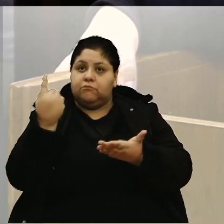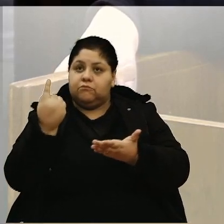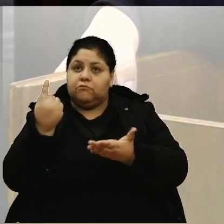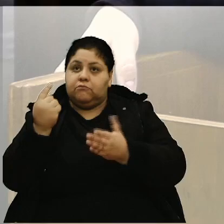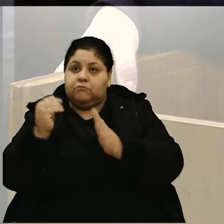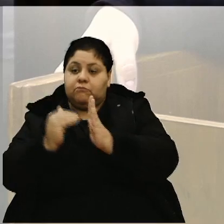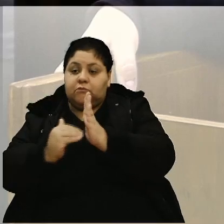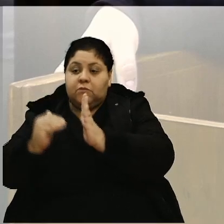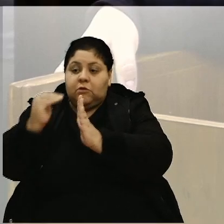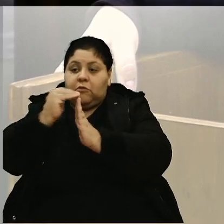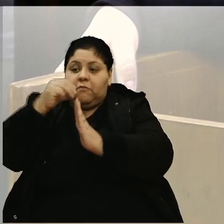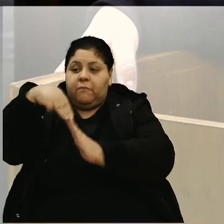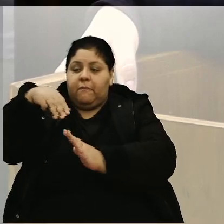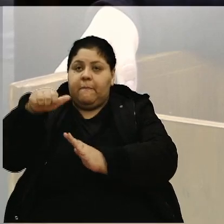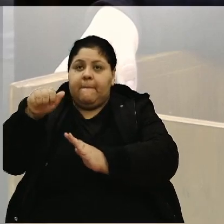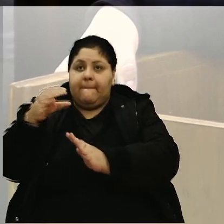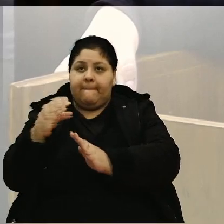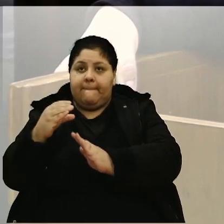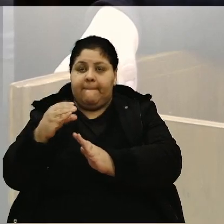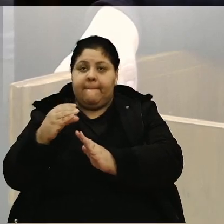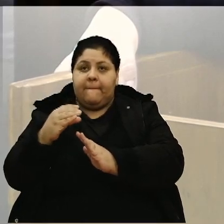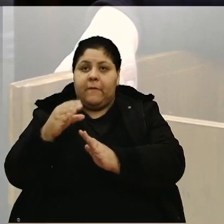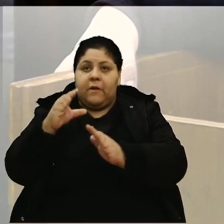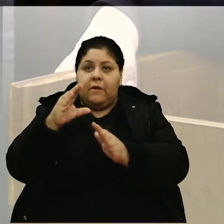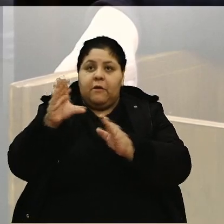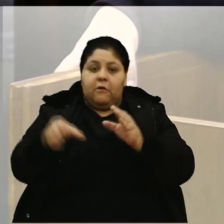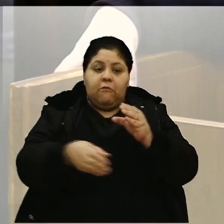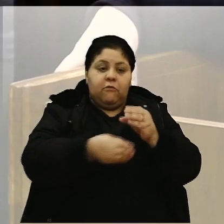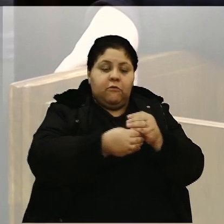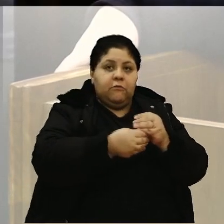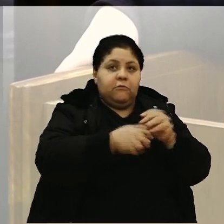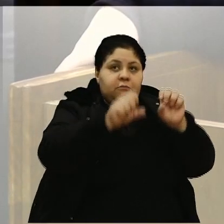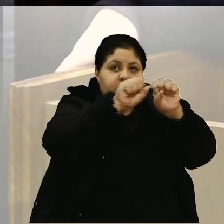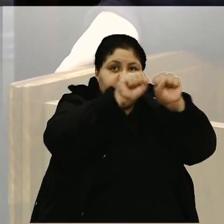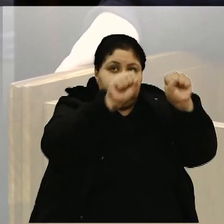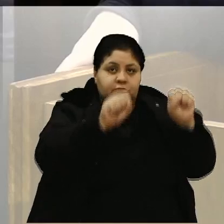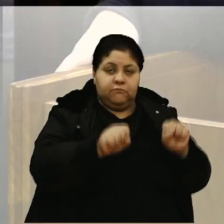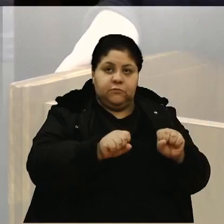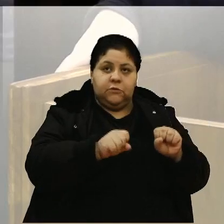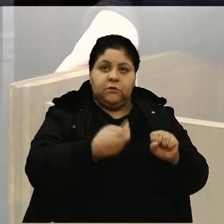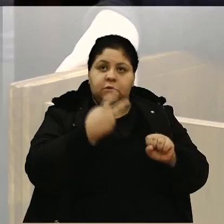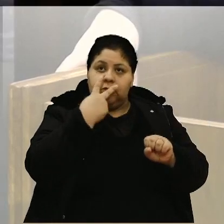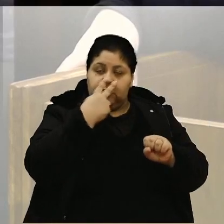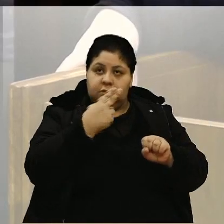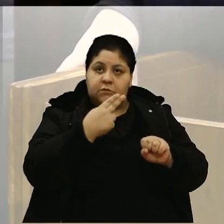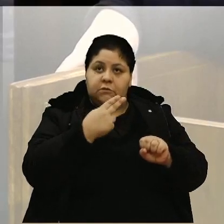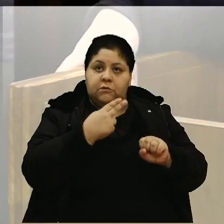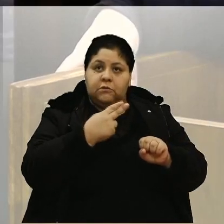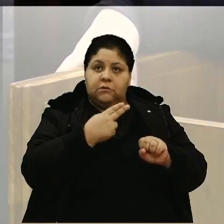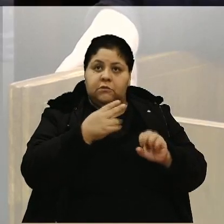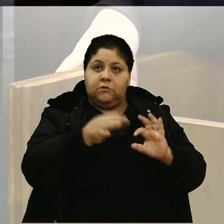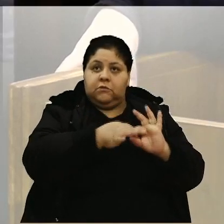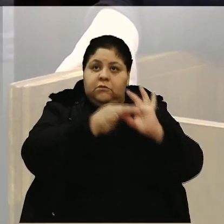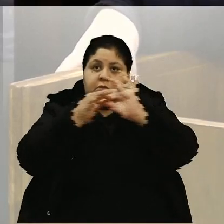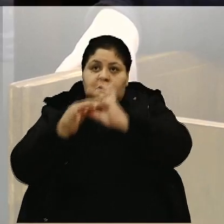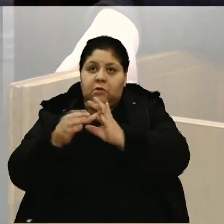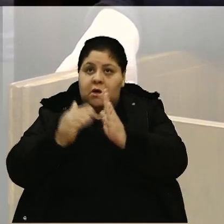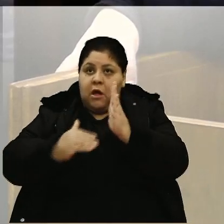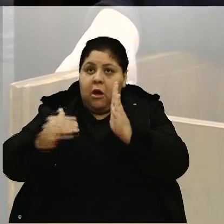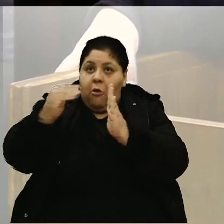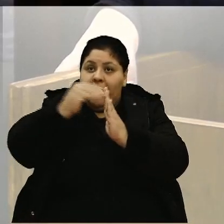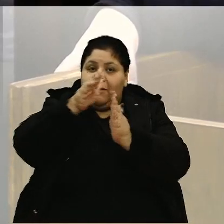teto MAC e assim incluso no SISMAC, como ocorreu em caso, deve estar atrelado ao aumento da produção.